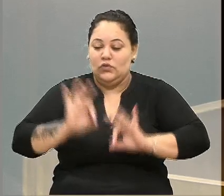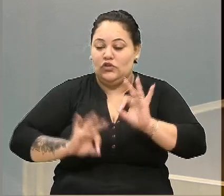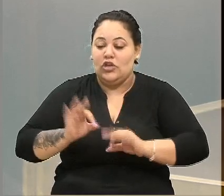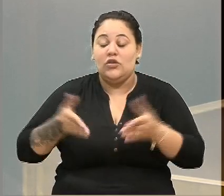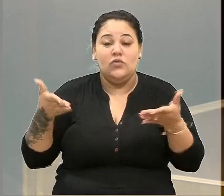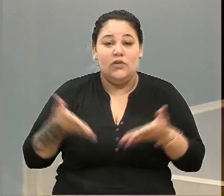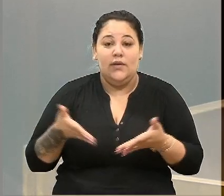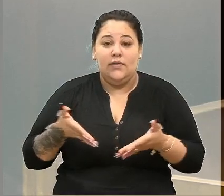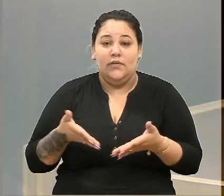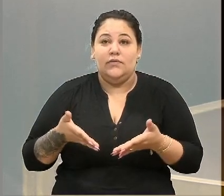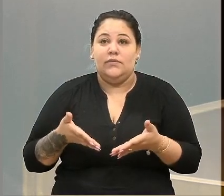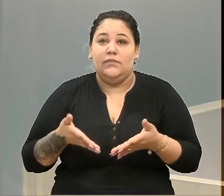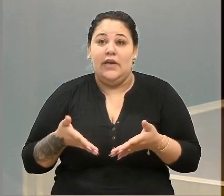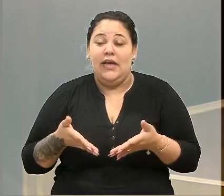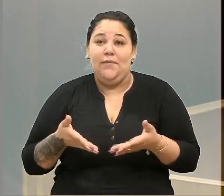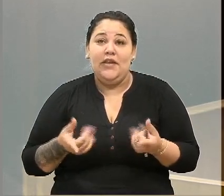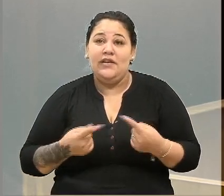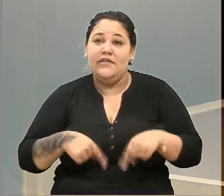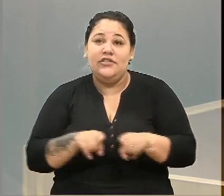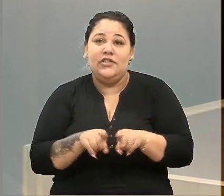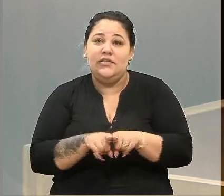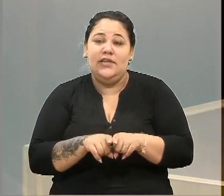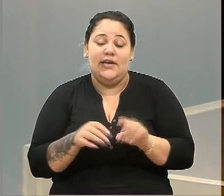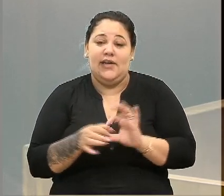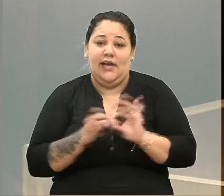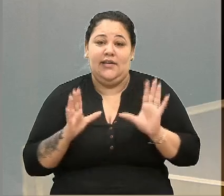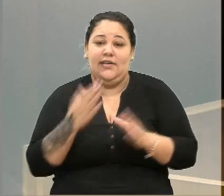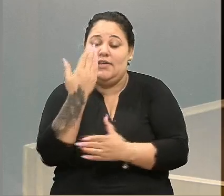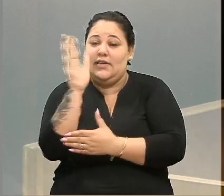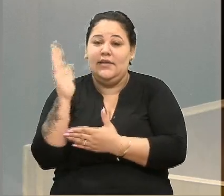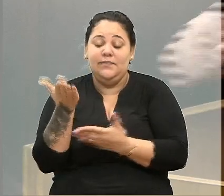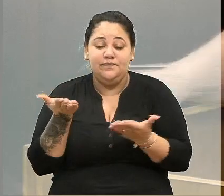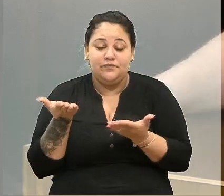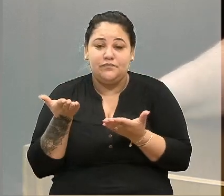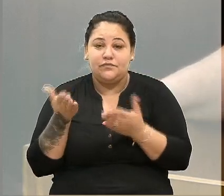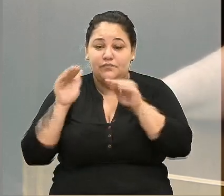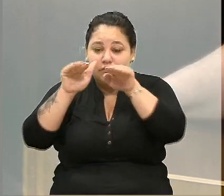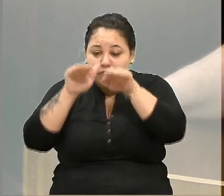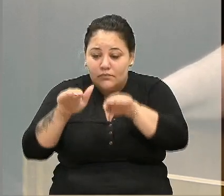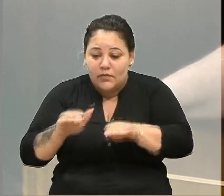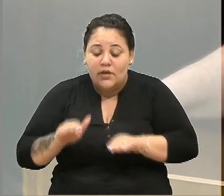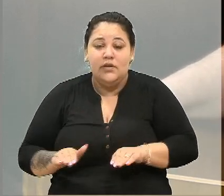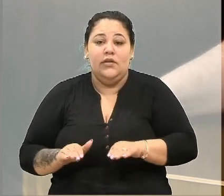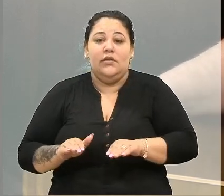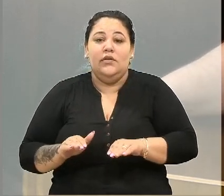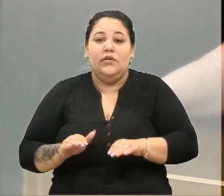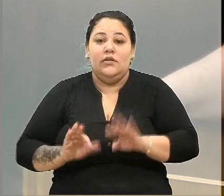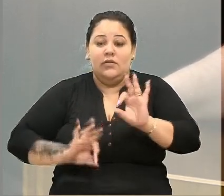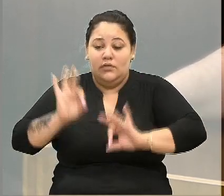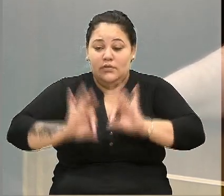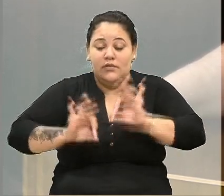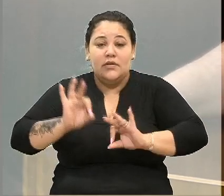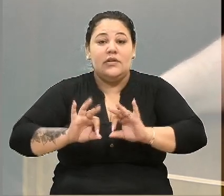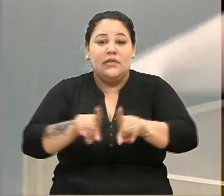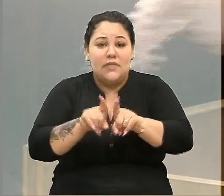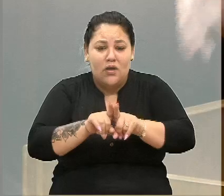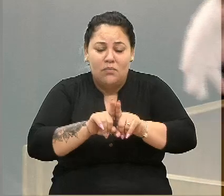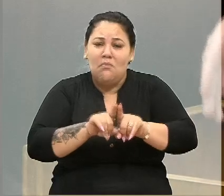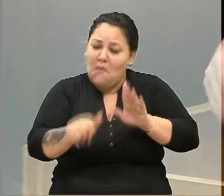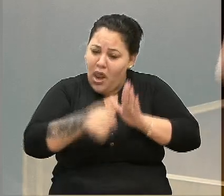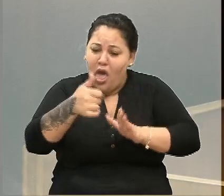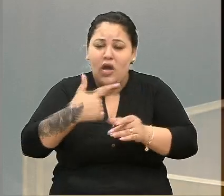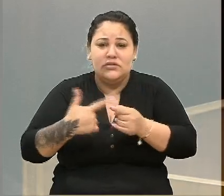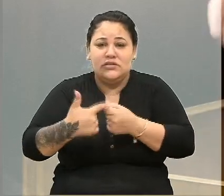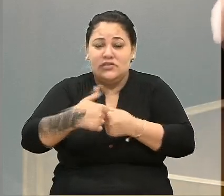autoriza a colocação dos parklets um mais próximos do outro. Isso é humanizar a cidade. Isso é humanização da cidade. É uma coisa que eu